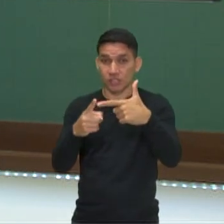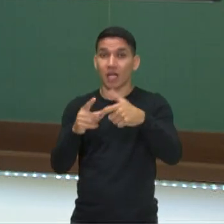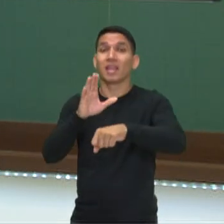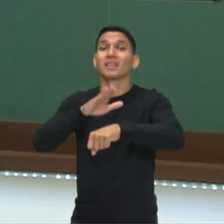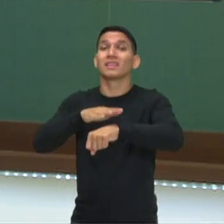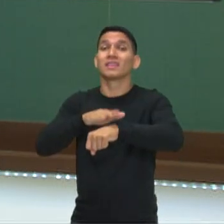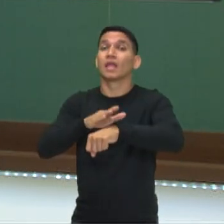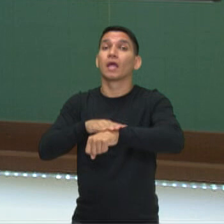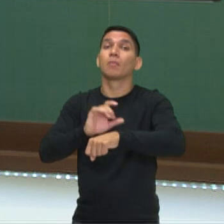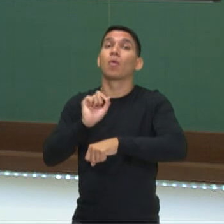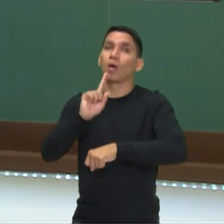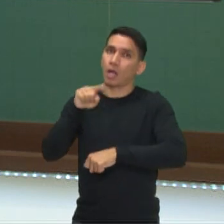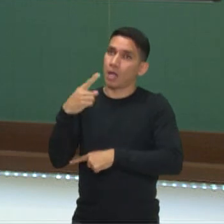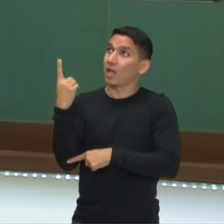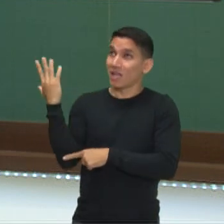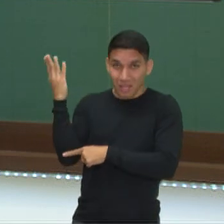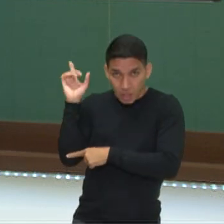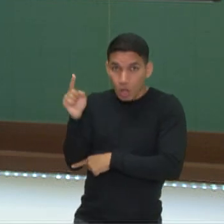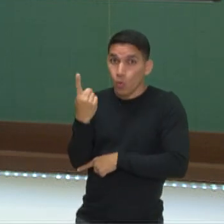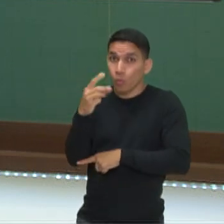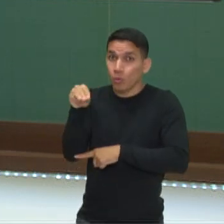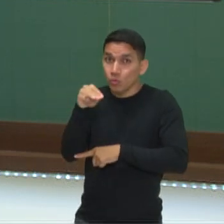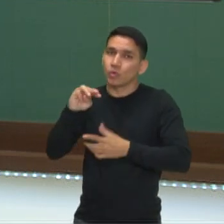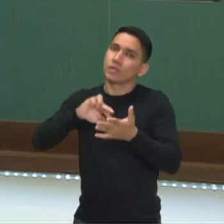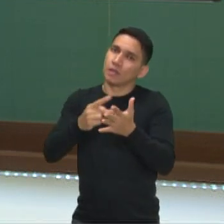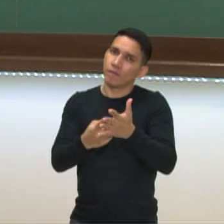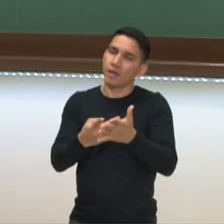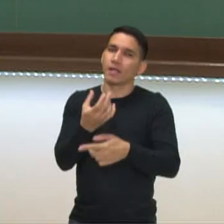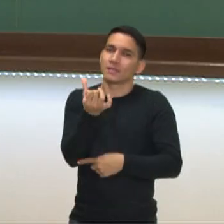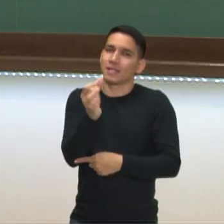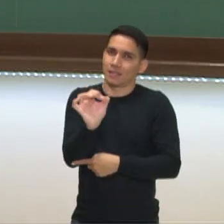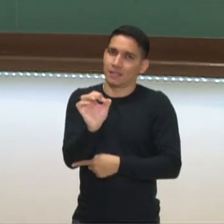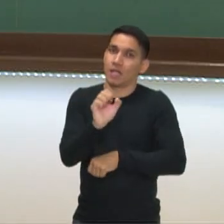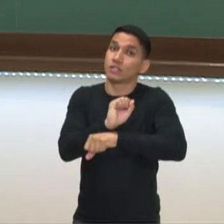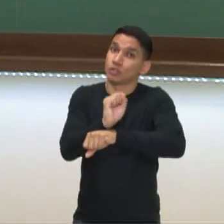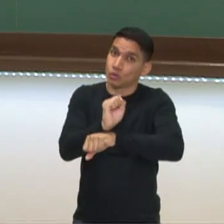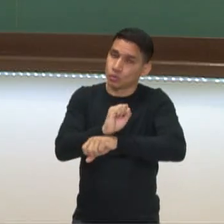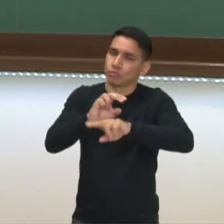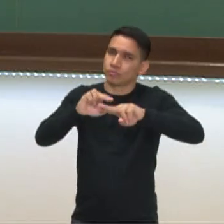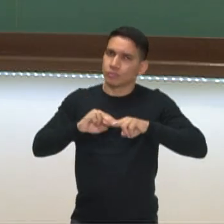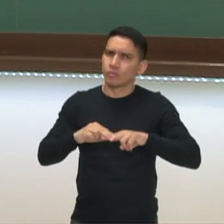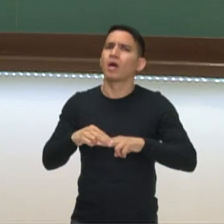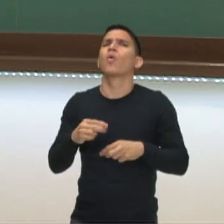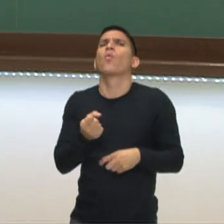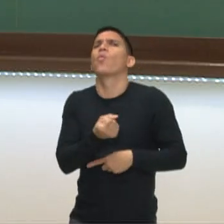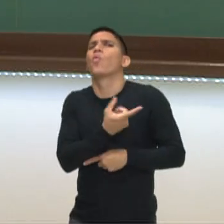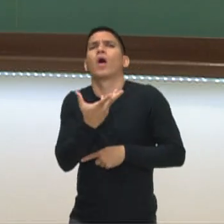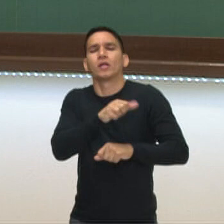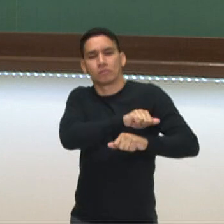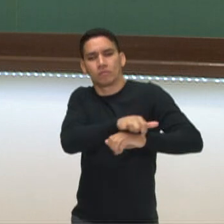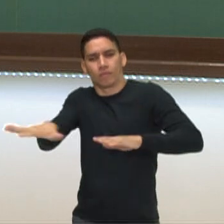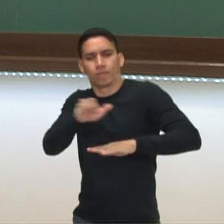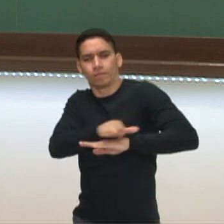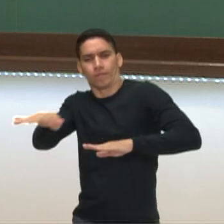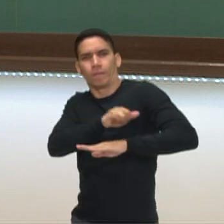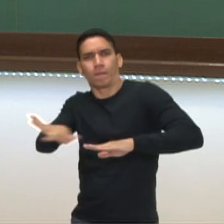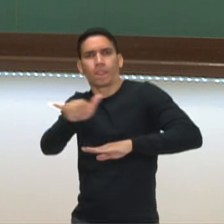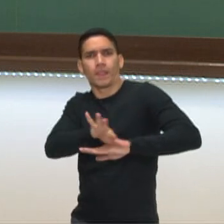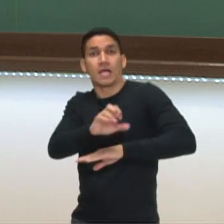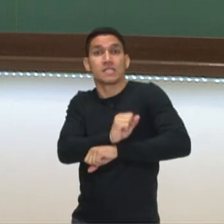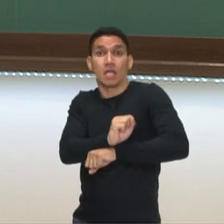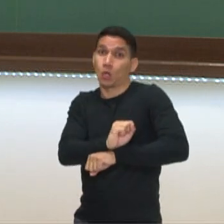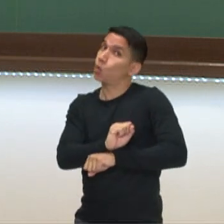demora para atravessar. Demora para atravessar 60 segundos. Então você vai ter uma ideia de quanto de carga elétrica está passando por segundo ali naquele